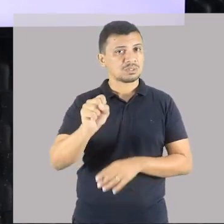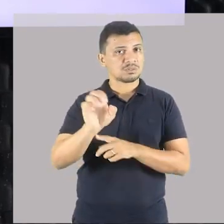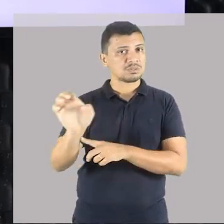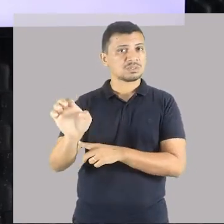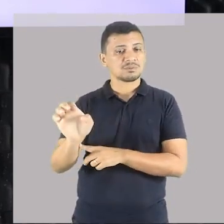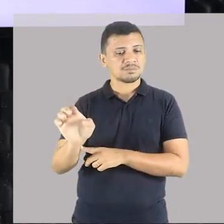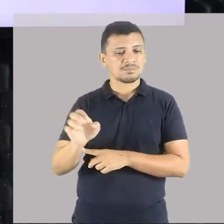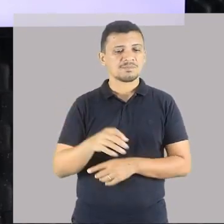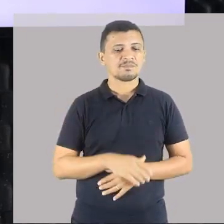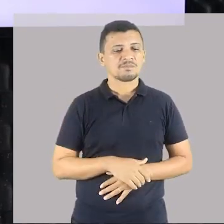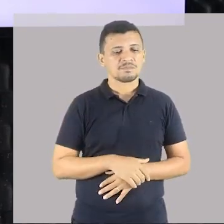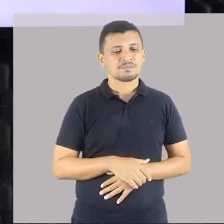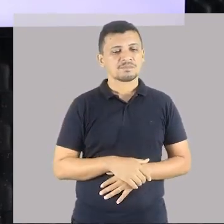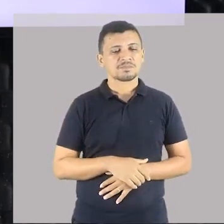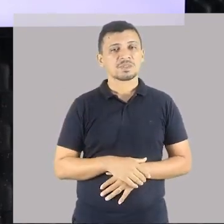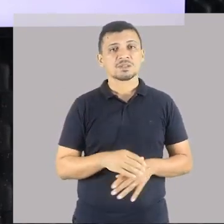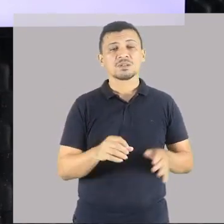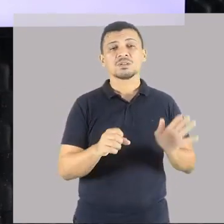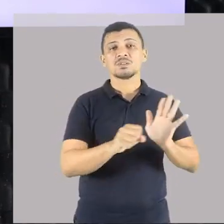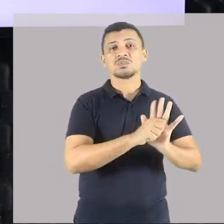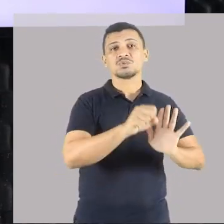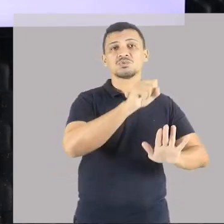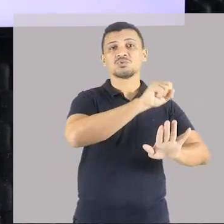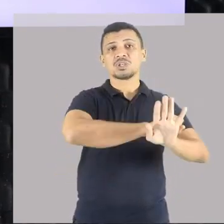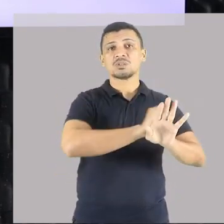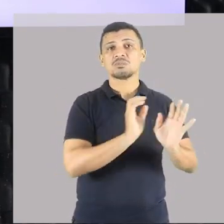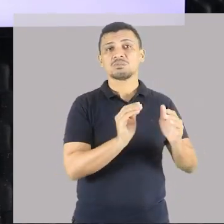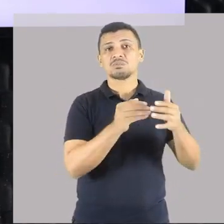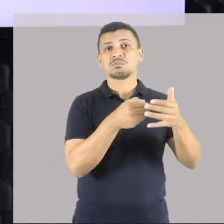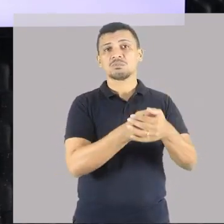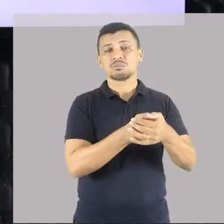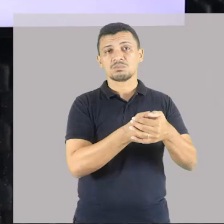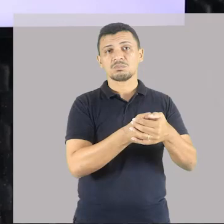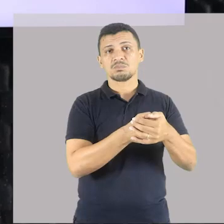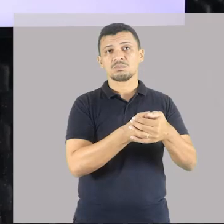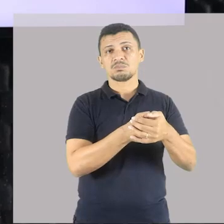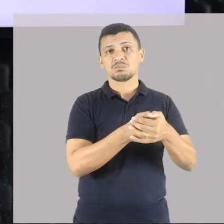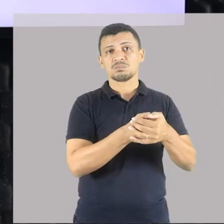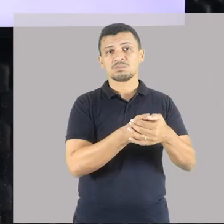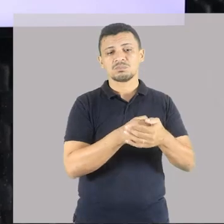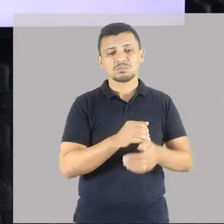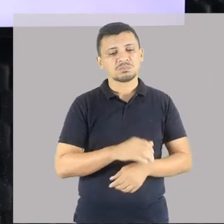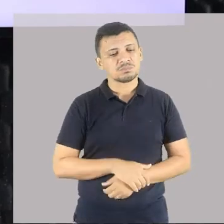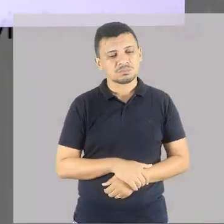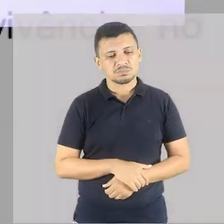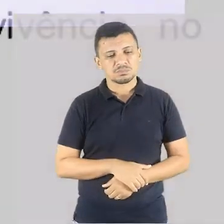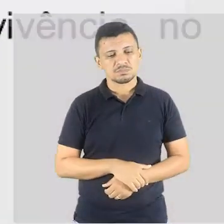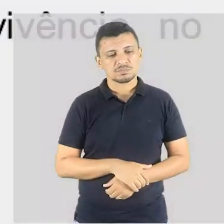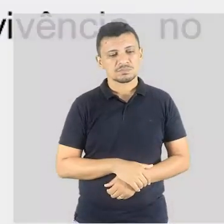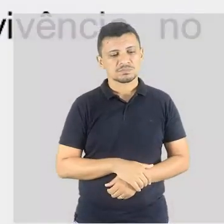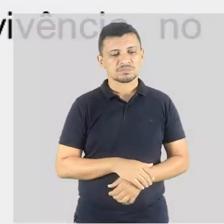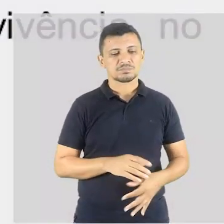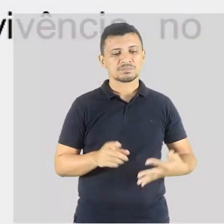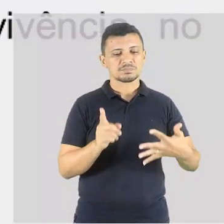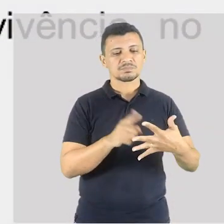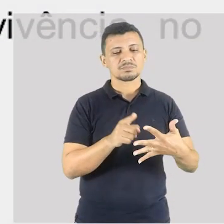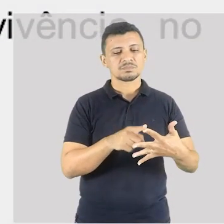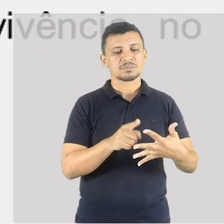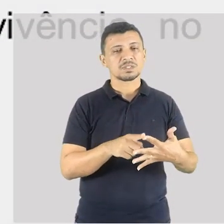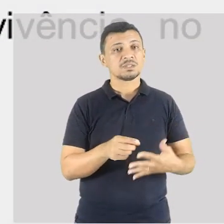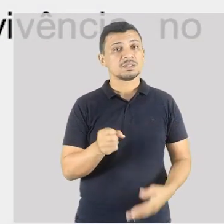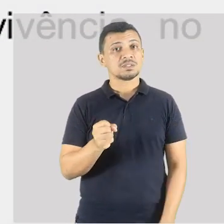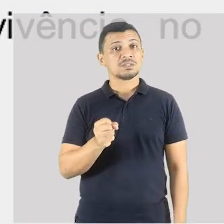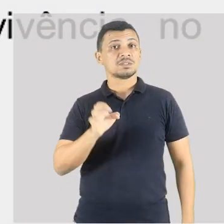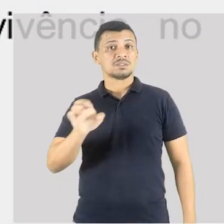a referência aí do sujeito. Sujeito chamado de implícito ou também chamado de sujeito desinencial, certo? Na letra B,